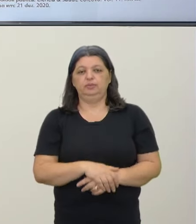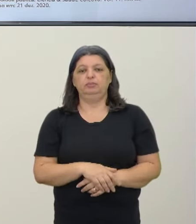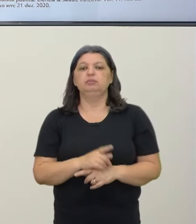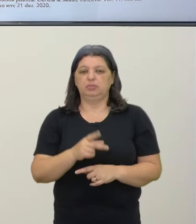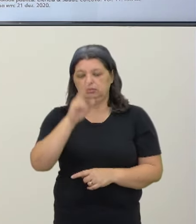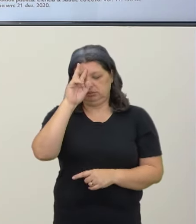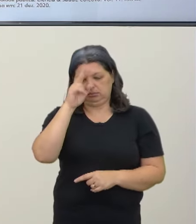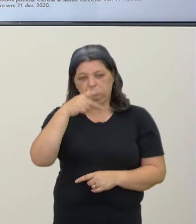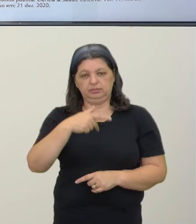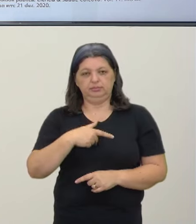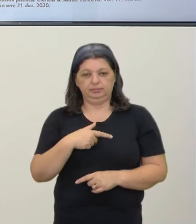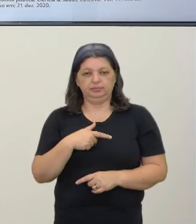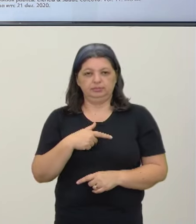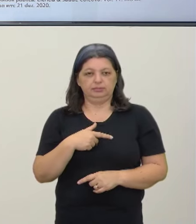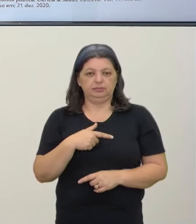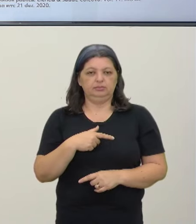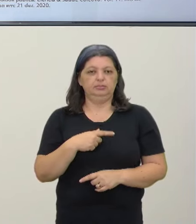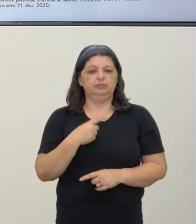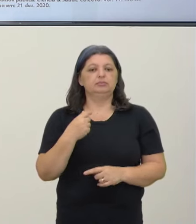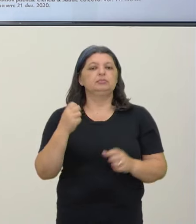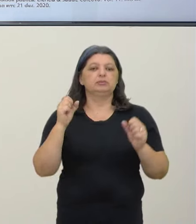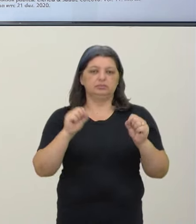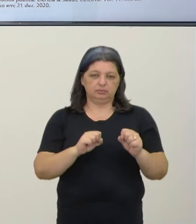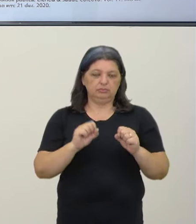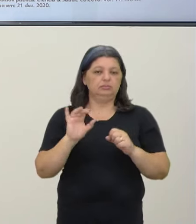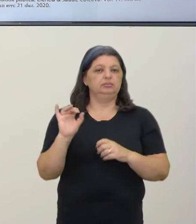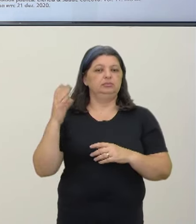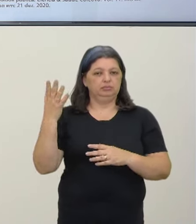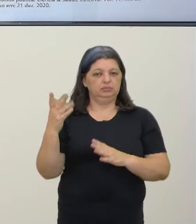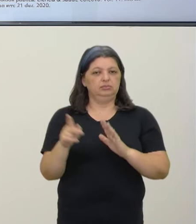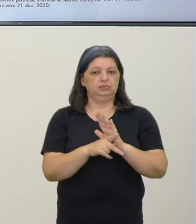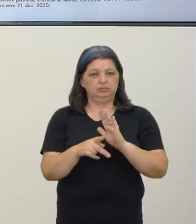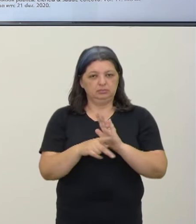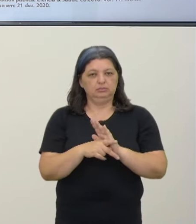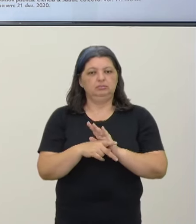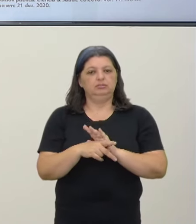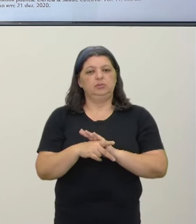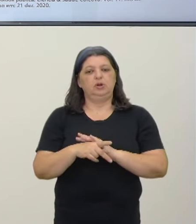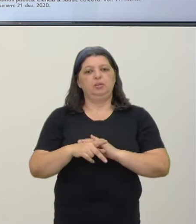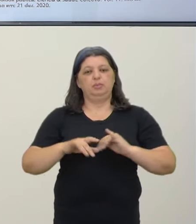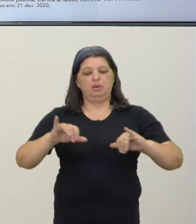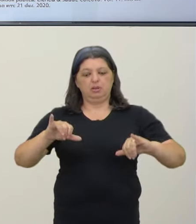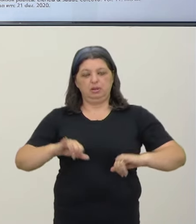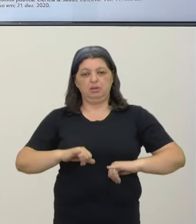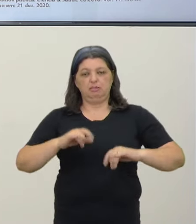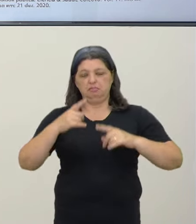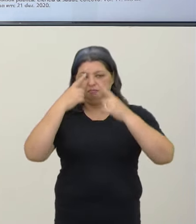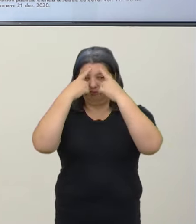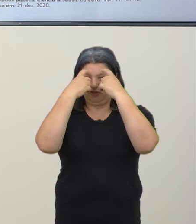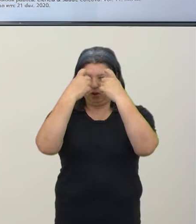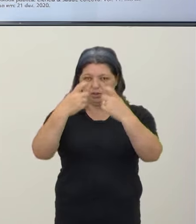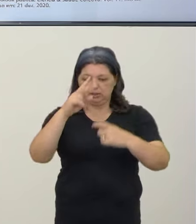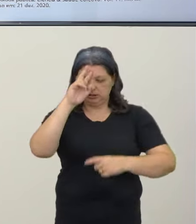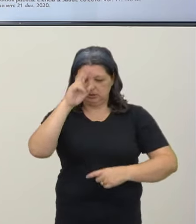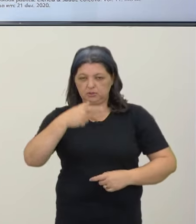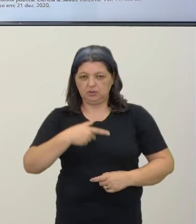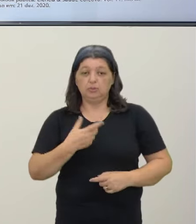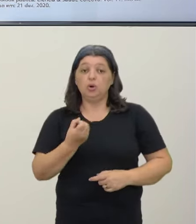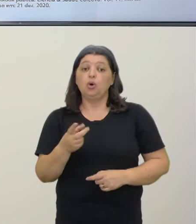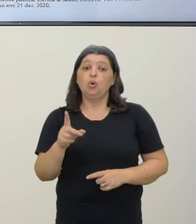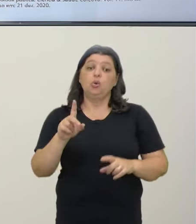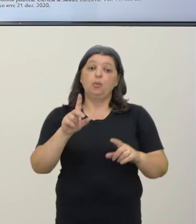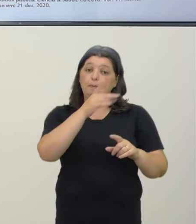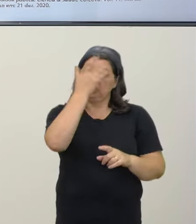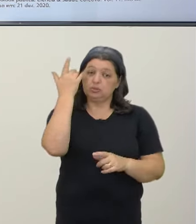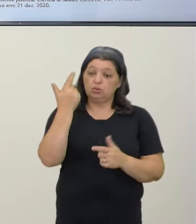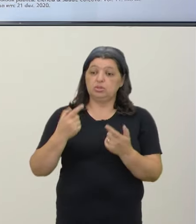mesmo. E isso, a gente pode, sim, infligir autoviolência contra outras pessoas ou contra um grupo. Então,